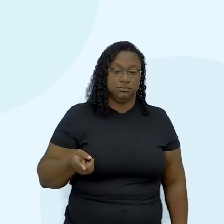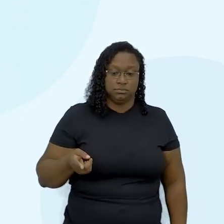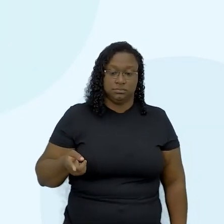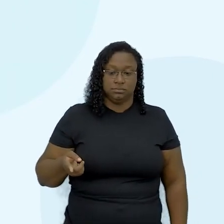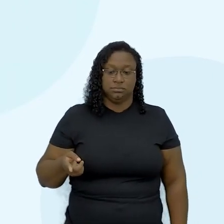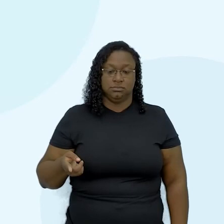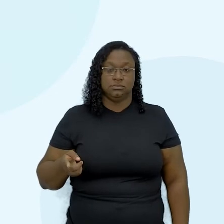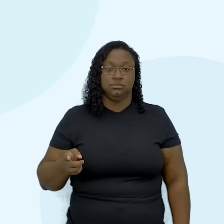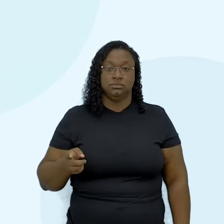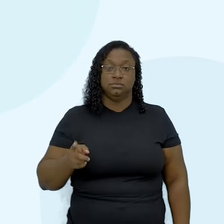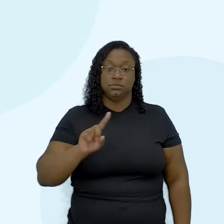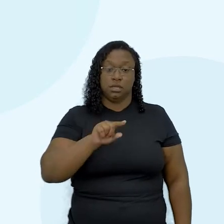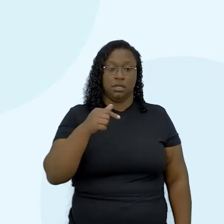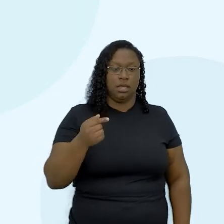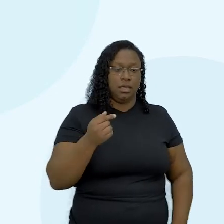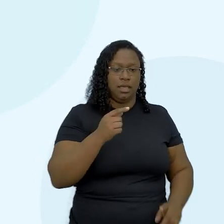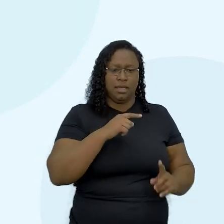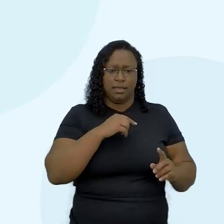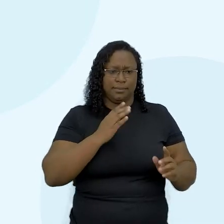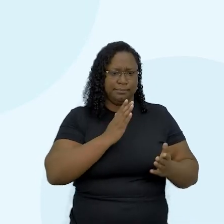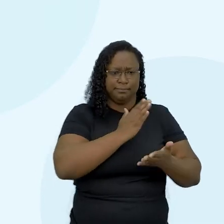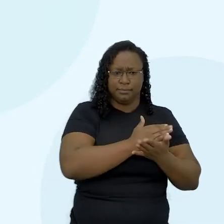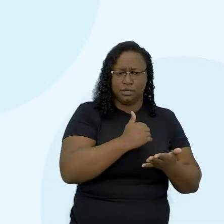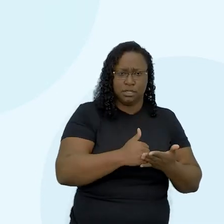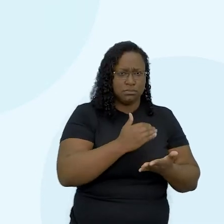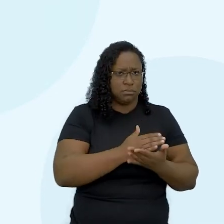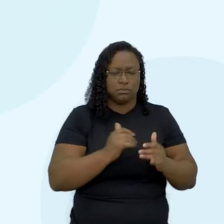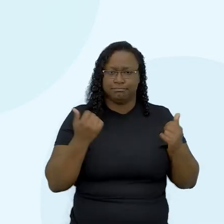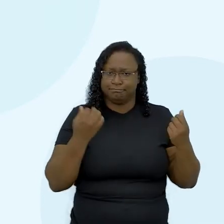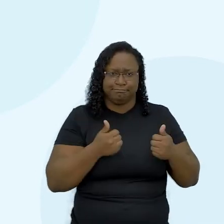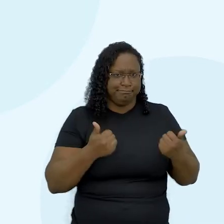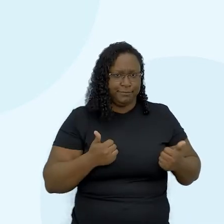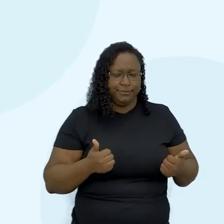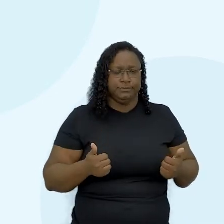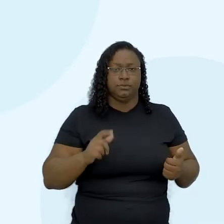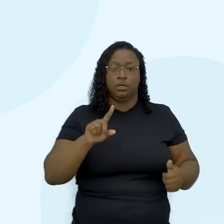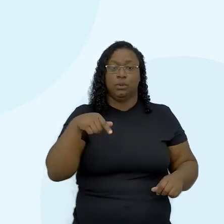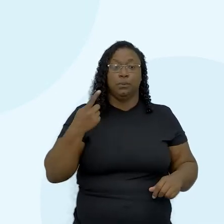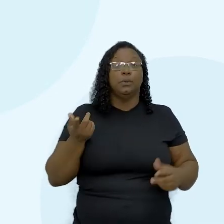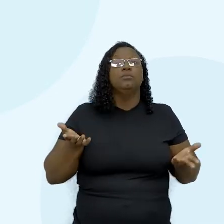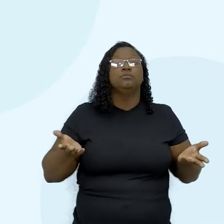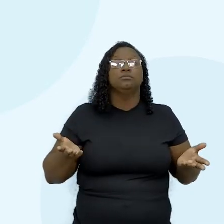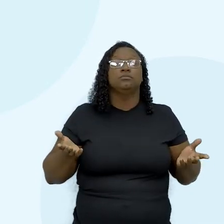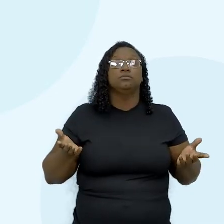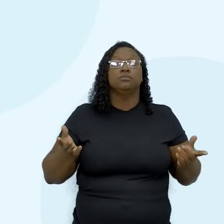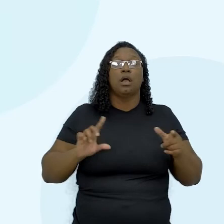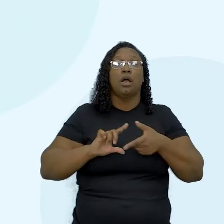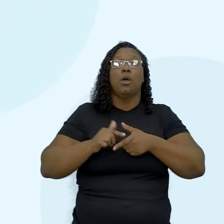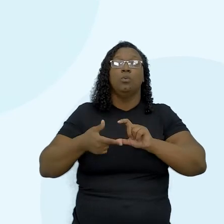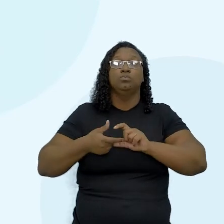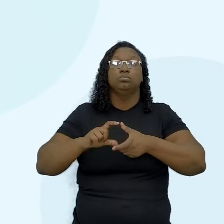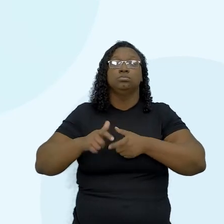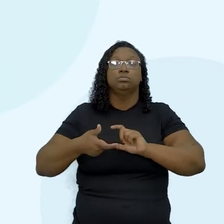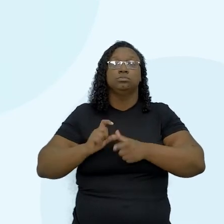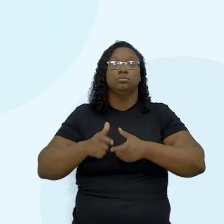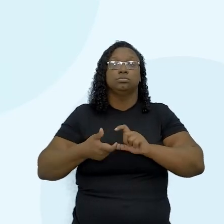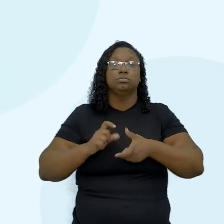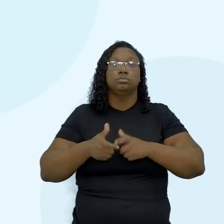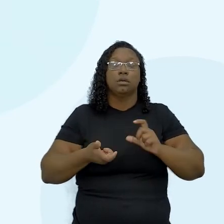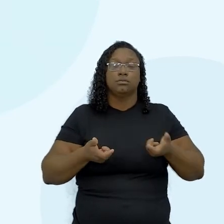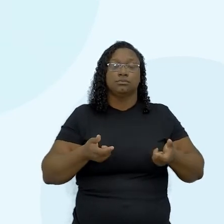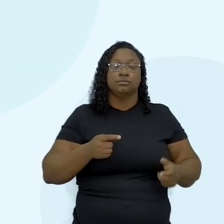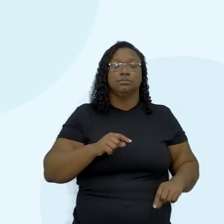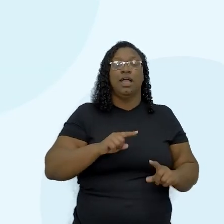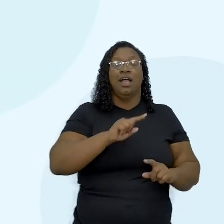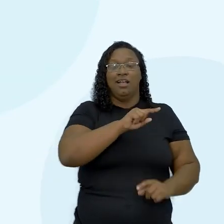metade, né? Do outro, mais metade, mais mil. É isso aí. Perfeito. E o outro, que figura que forma, Roberta? É um triângulo, né? E como calcular a de triângulo? Base vezes